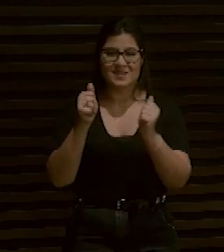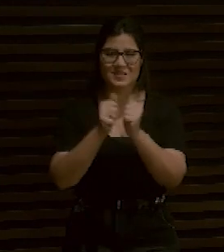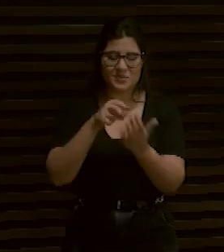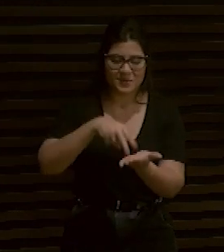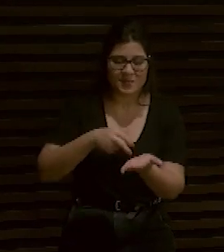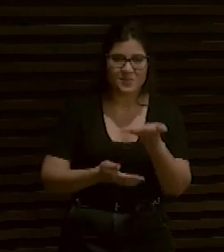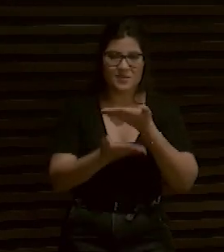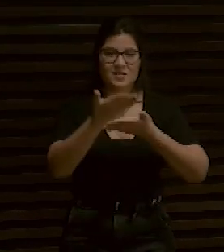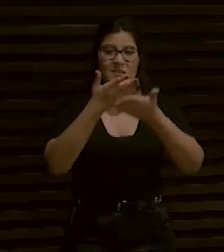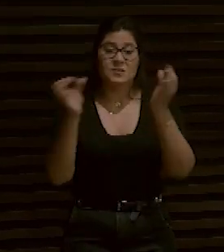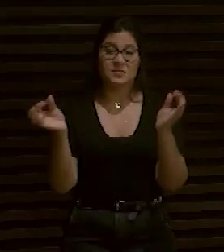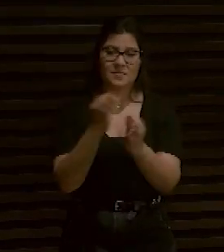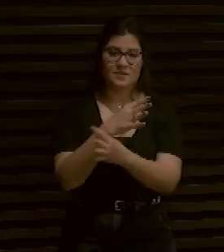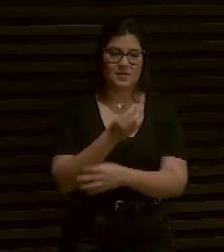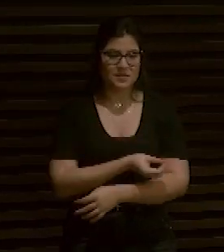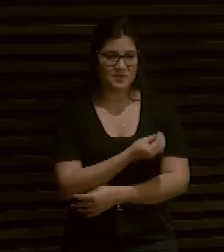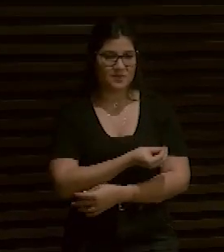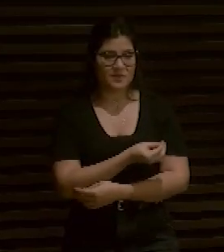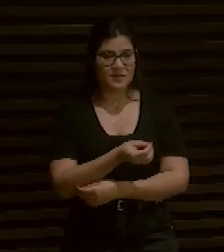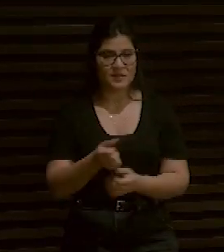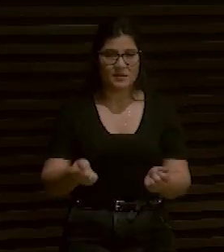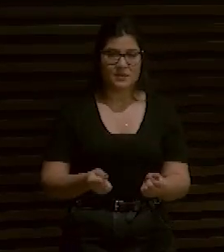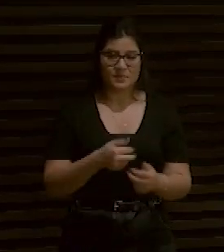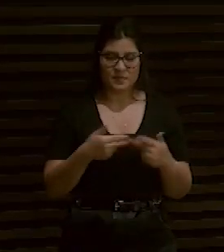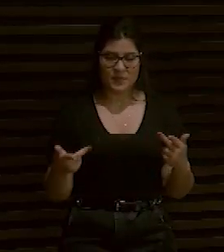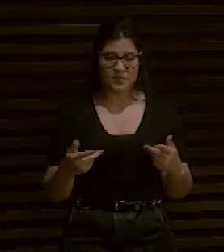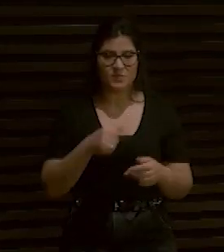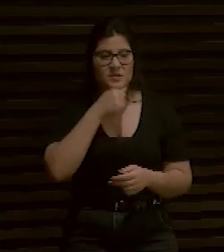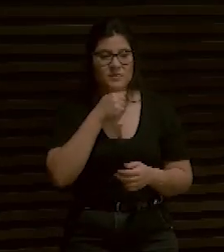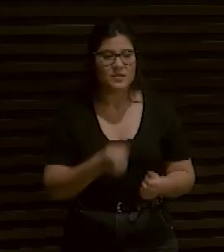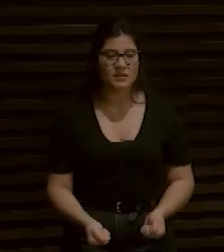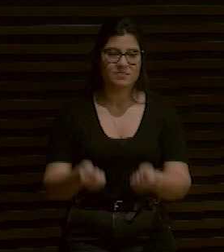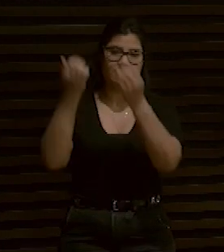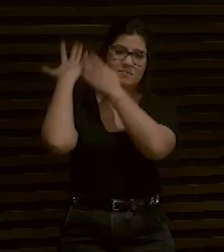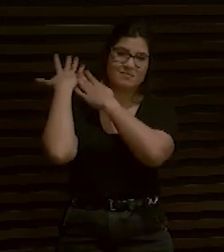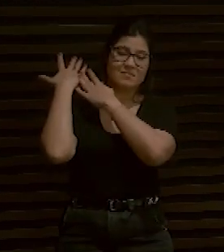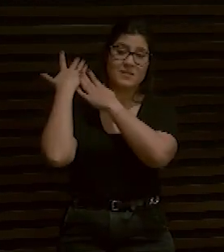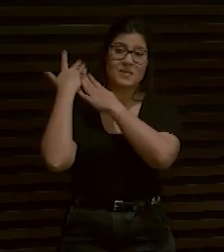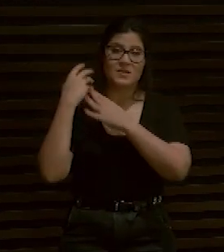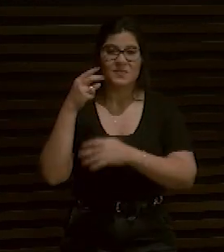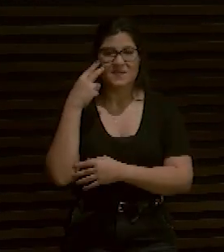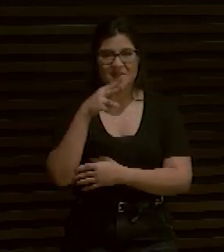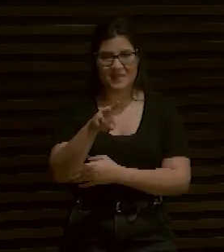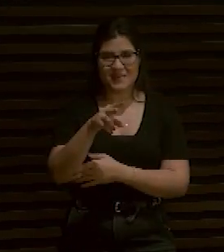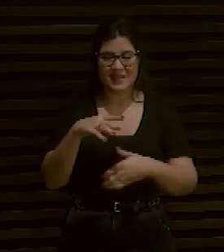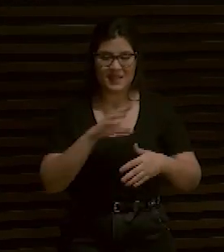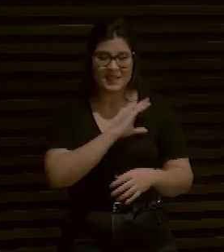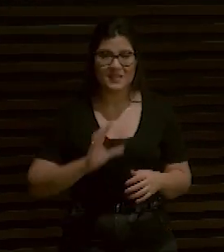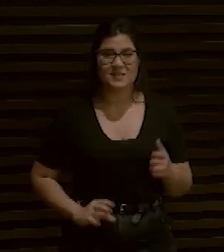uma novidade de vida, esquecendo das coisas que para trás ficam e olhando para frente agora, porque Cristo Jesus nos deu uma vida